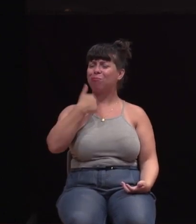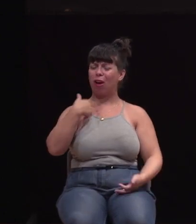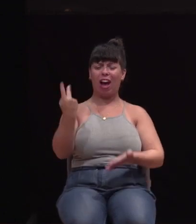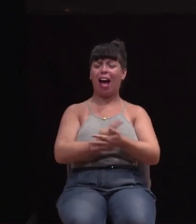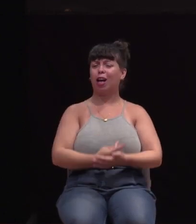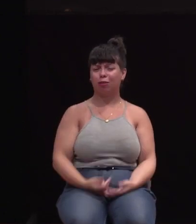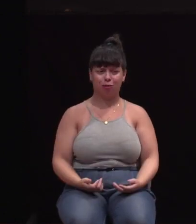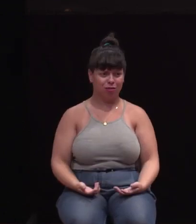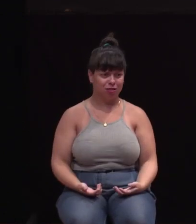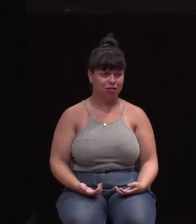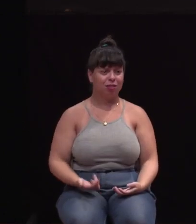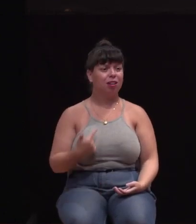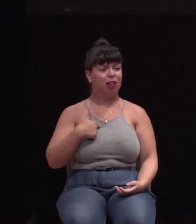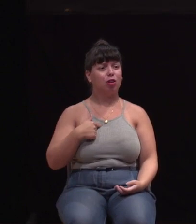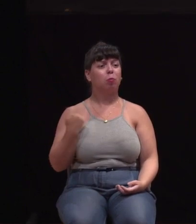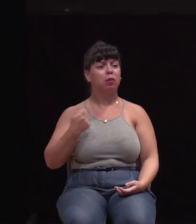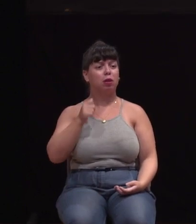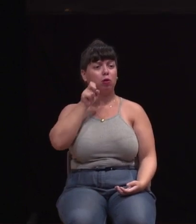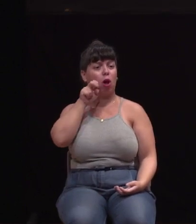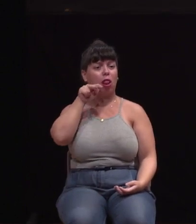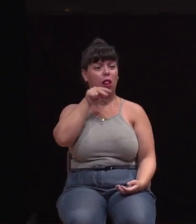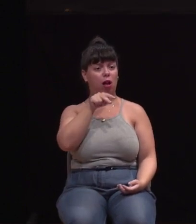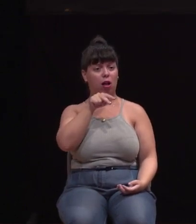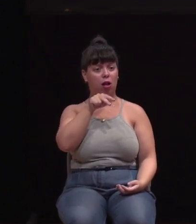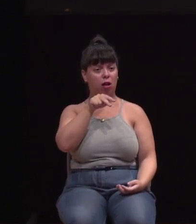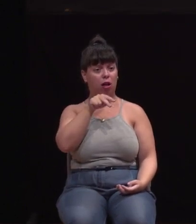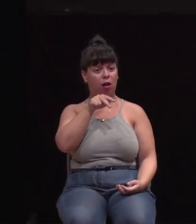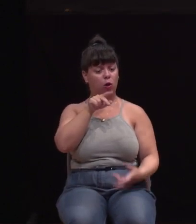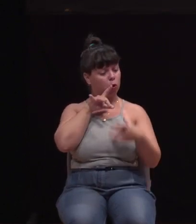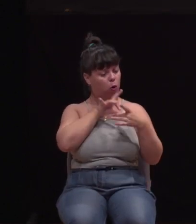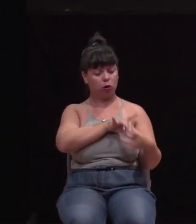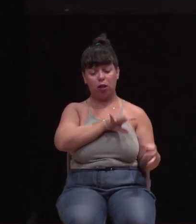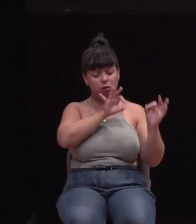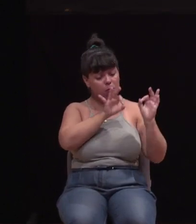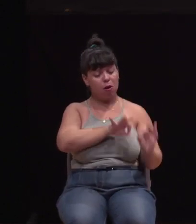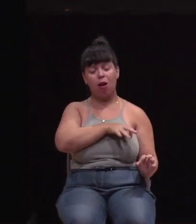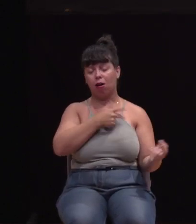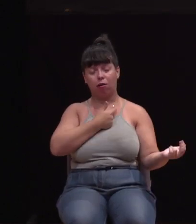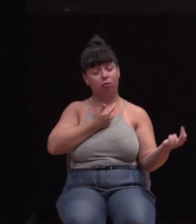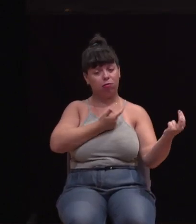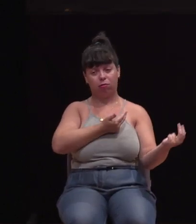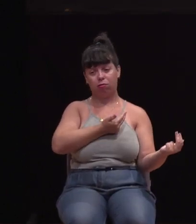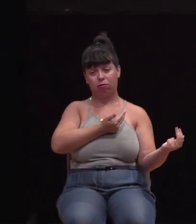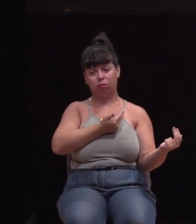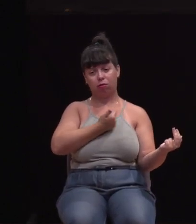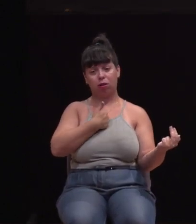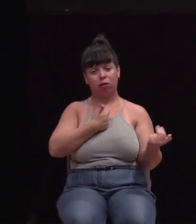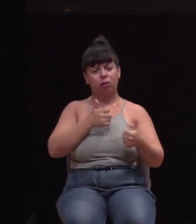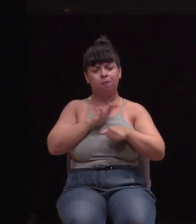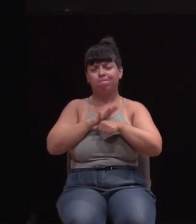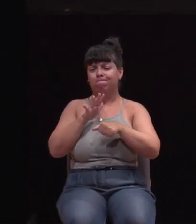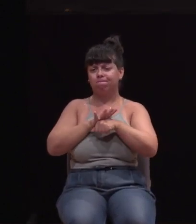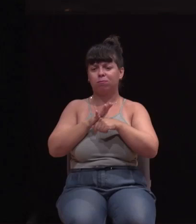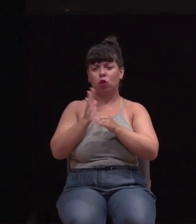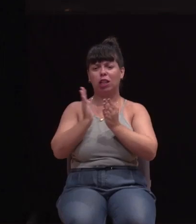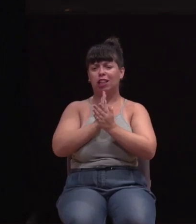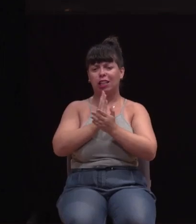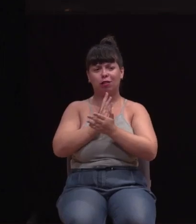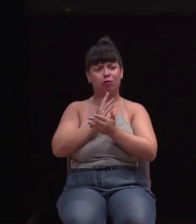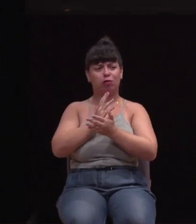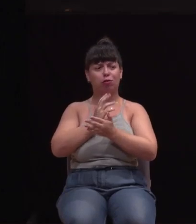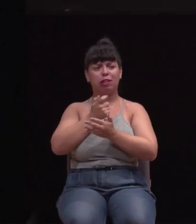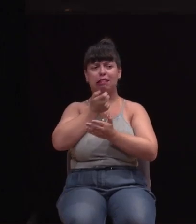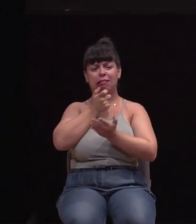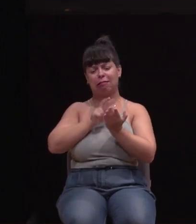de eu olhar para quem está na mesma realidade que eu, pensando na minha realidade, eu estou me fudendo para traduzir um texto em inglês